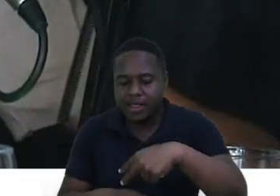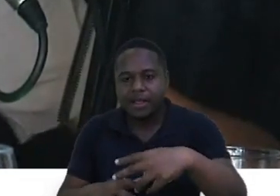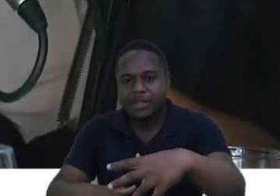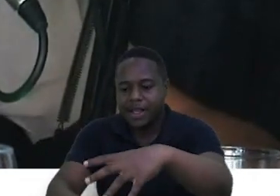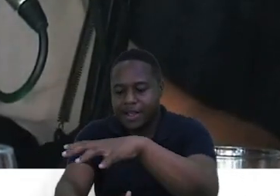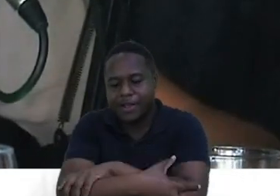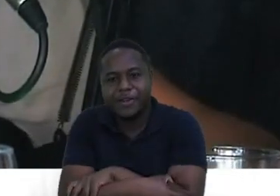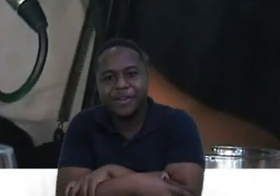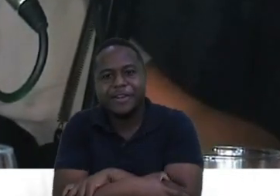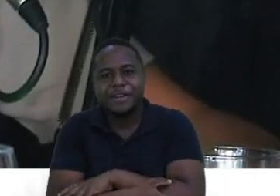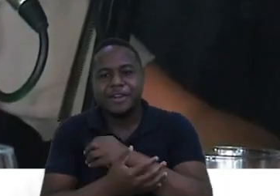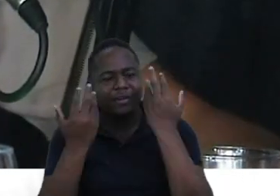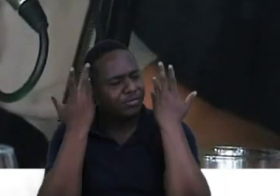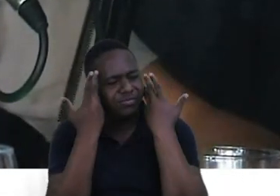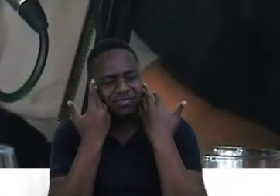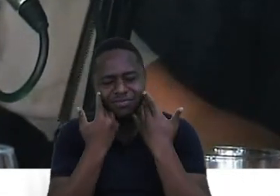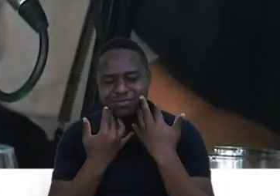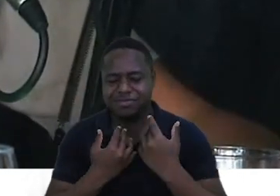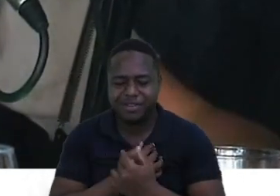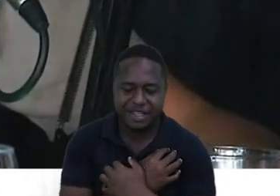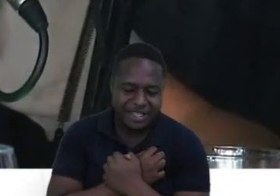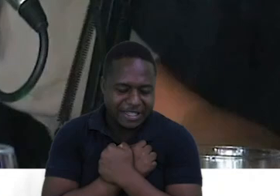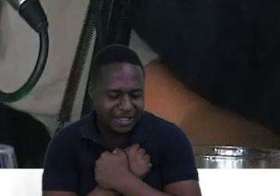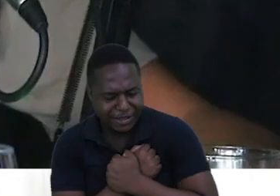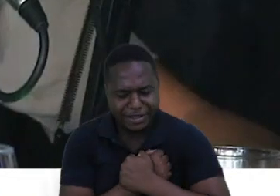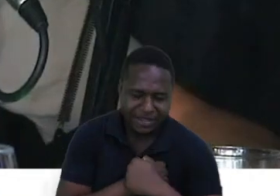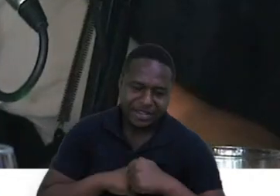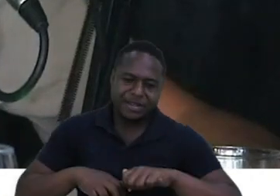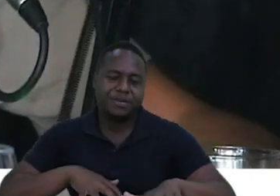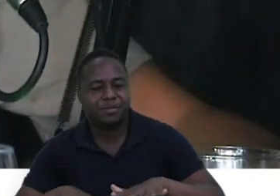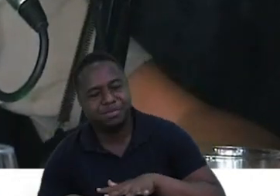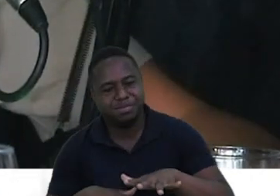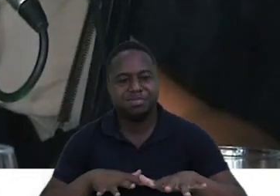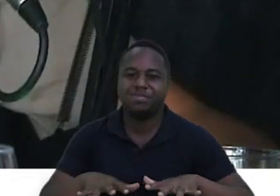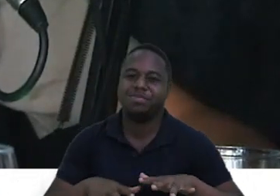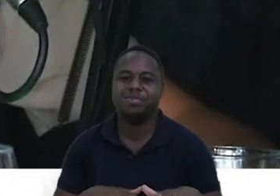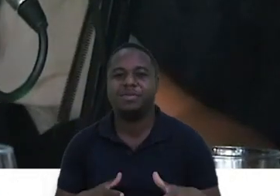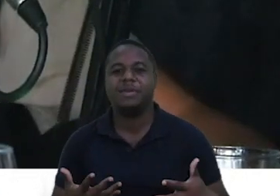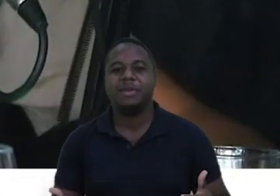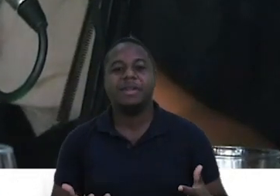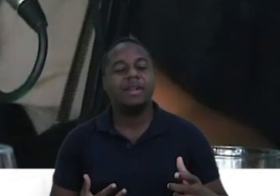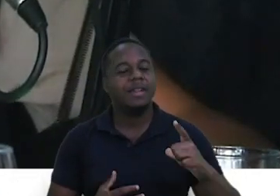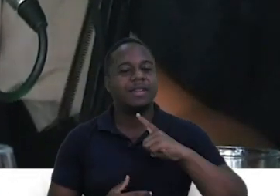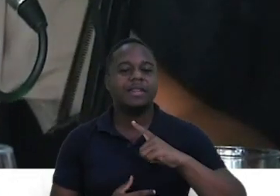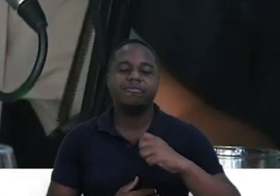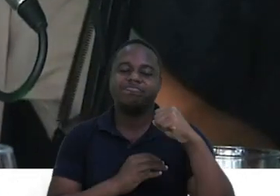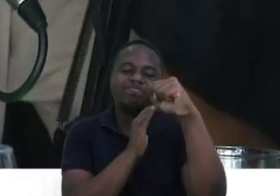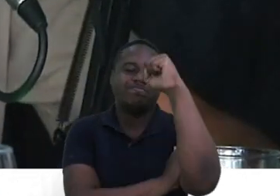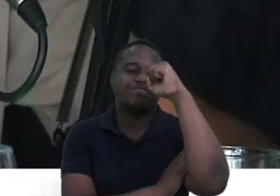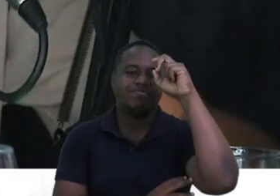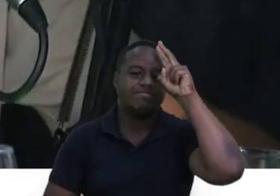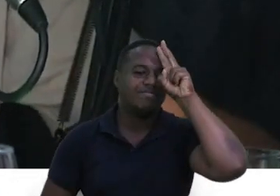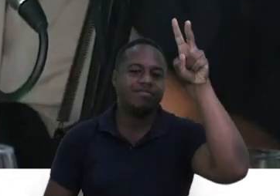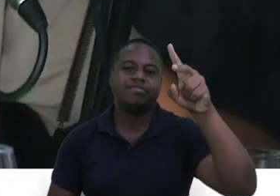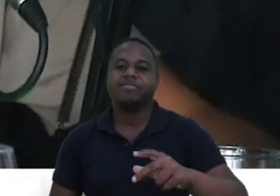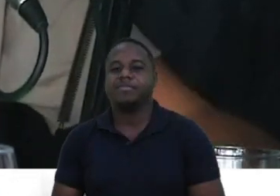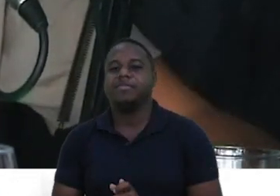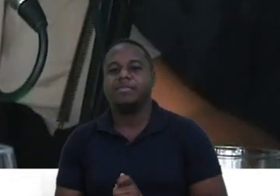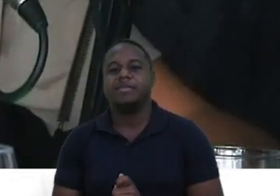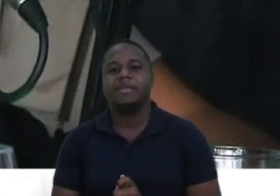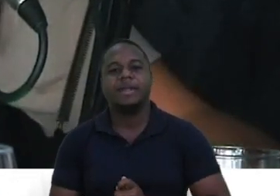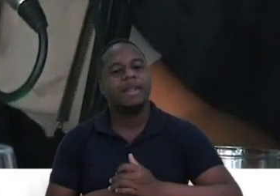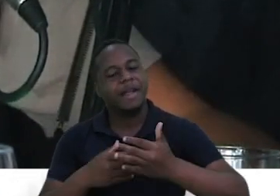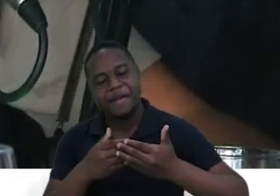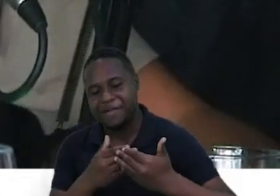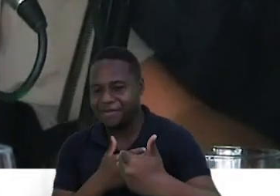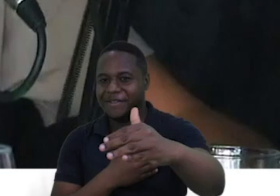que sua junto... Que e mexe junto. Véio, de um poder gigantesco, pô. Sim. E aí é pra frente que